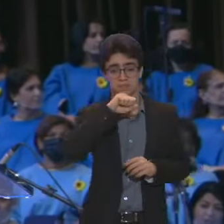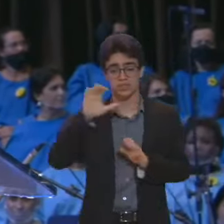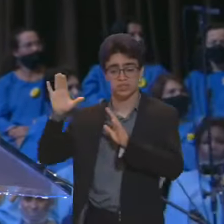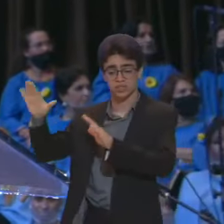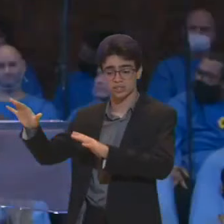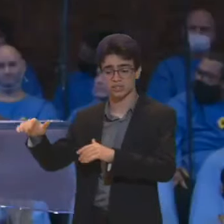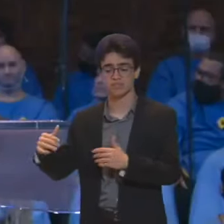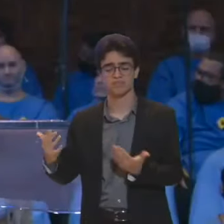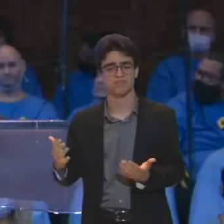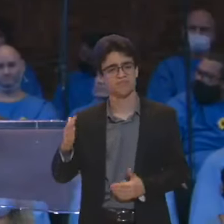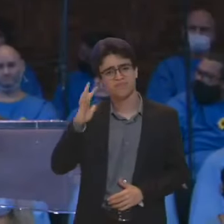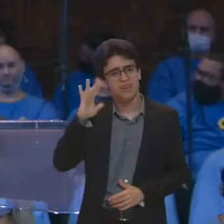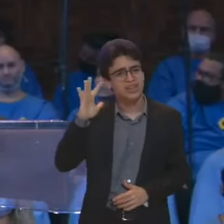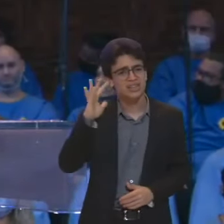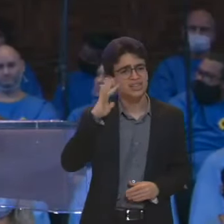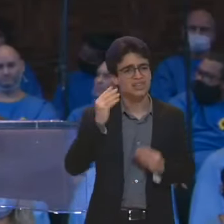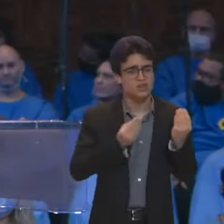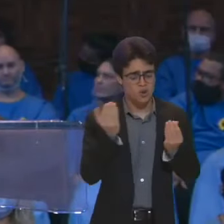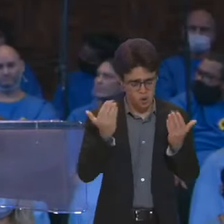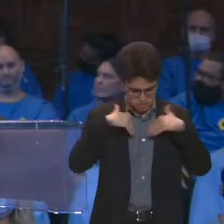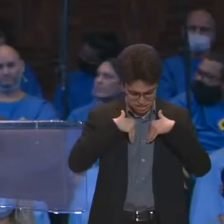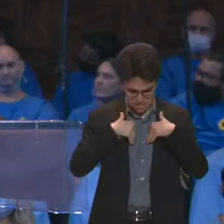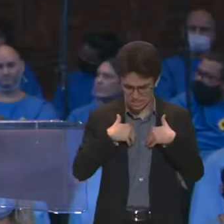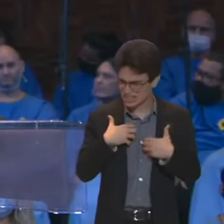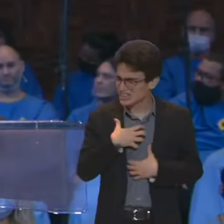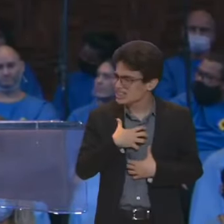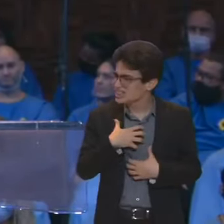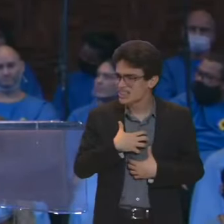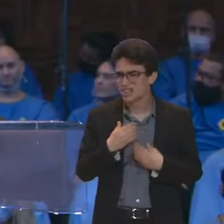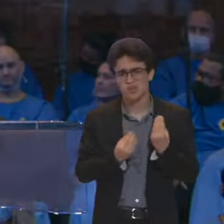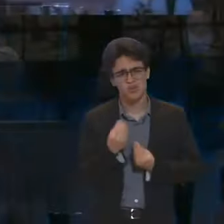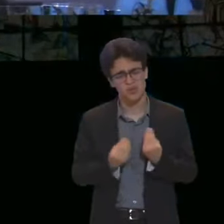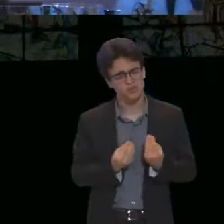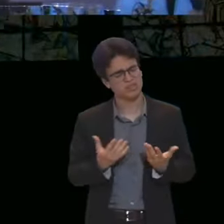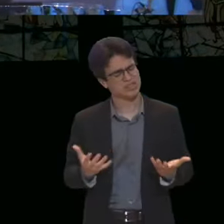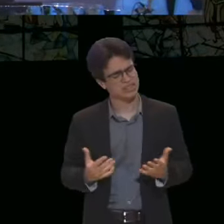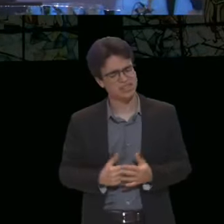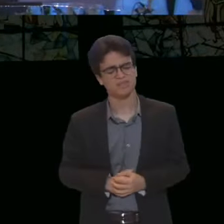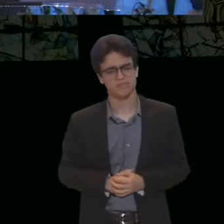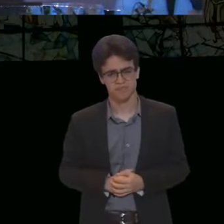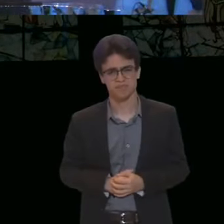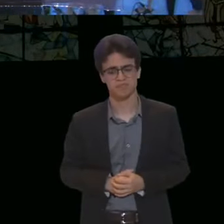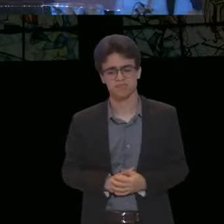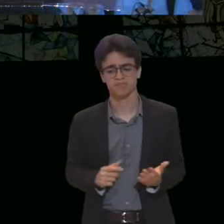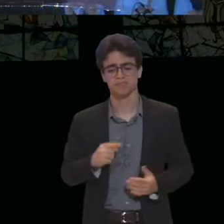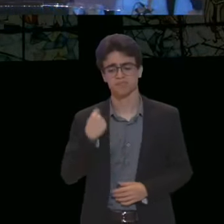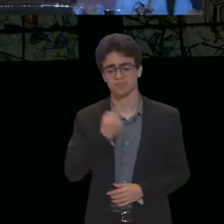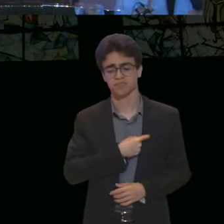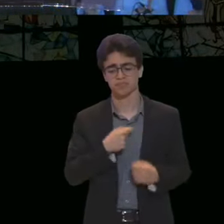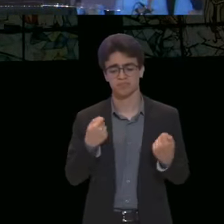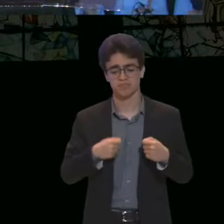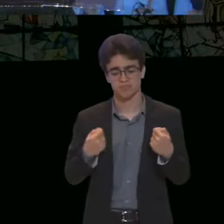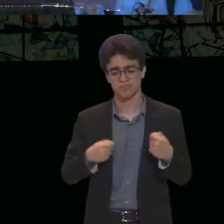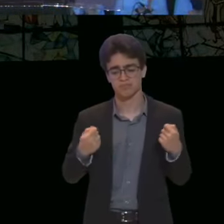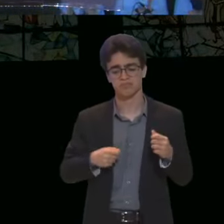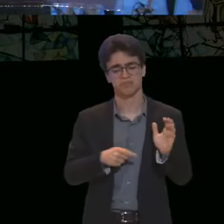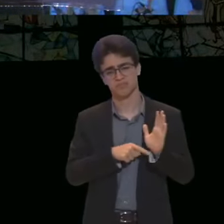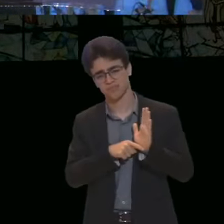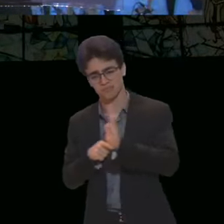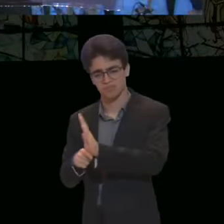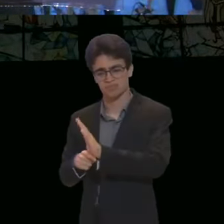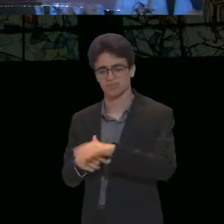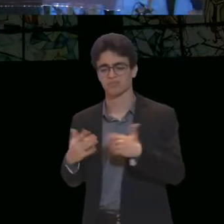lá, imagina o que passa na cabeça delas. A situação é tremenda. Então, nós temos que fazer alguma coisa, e eu estou